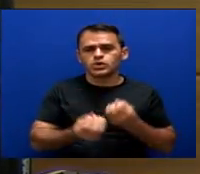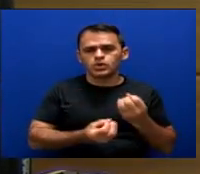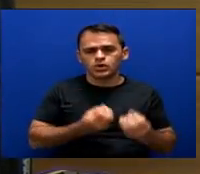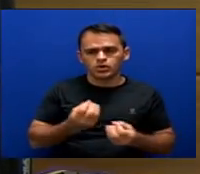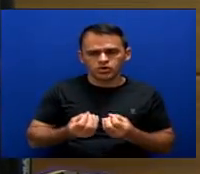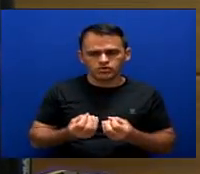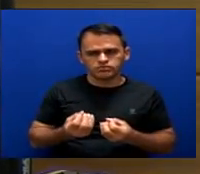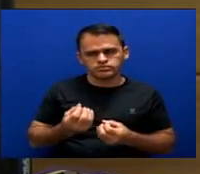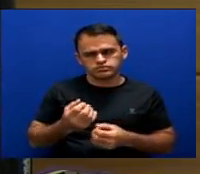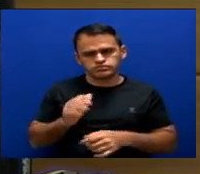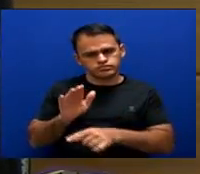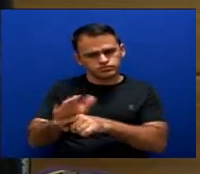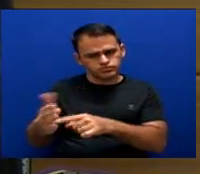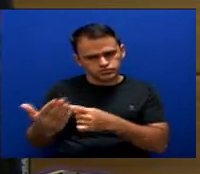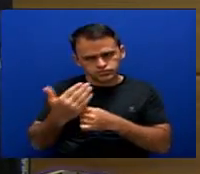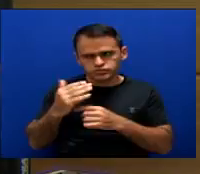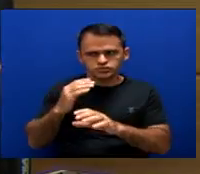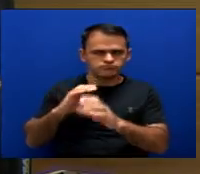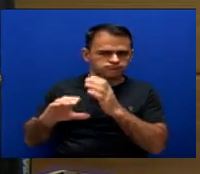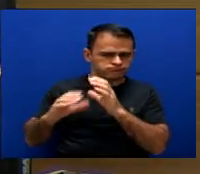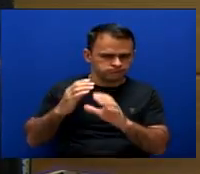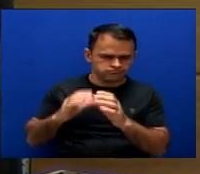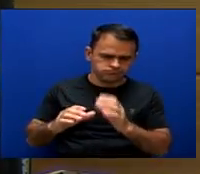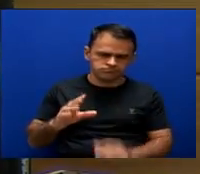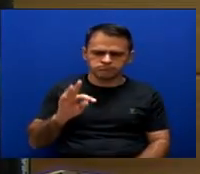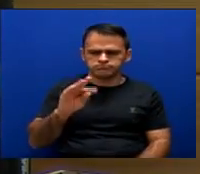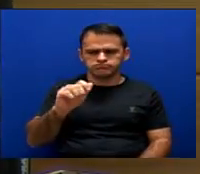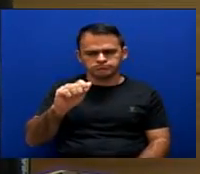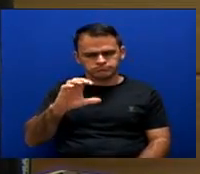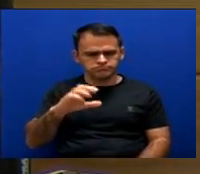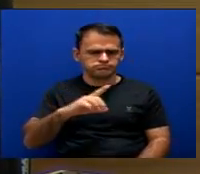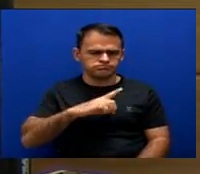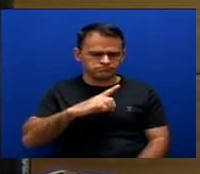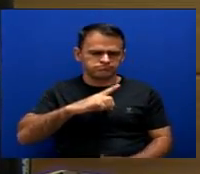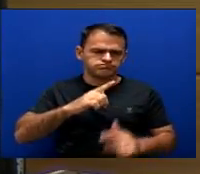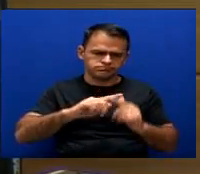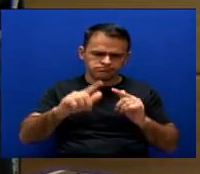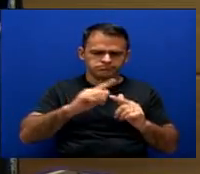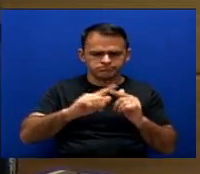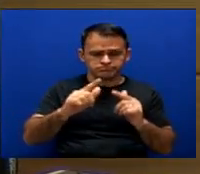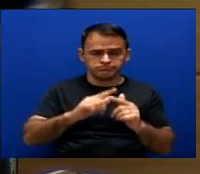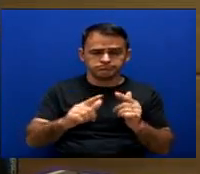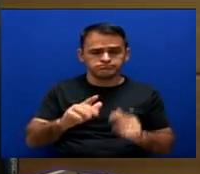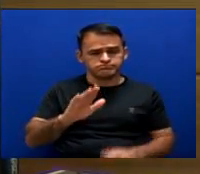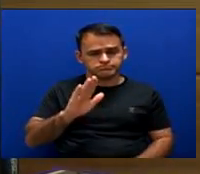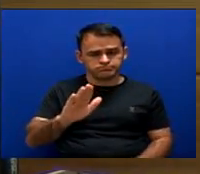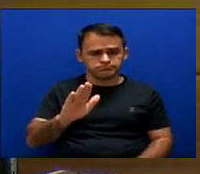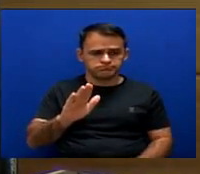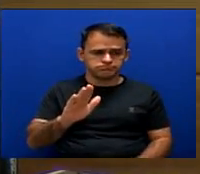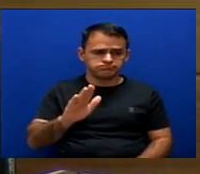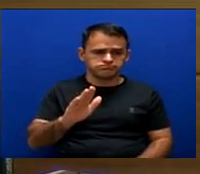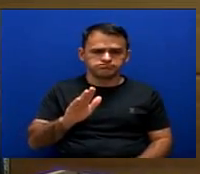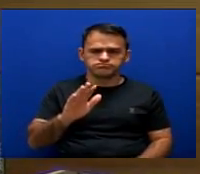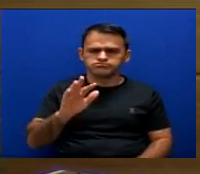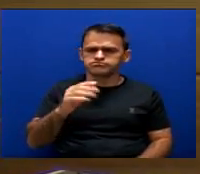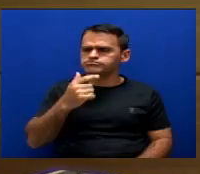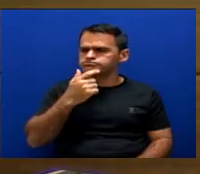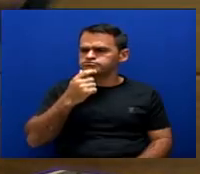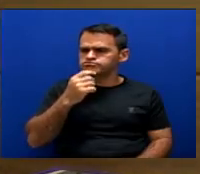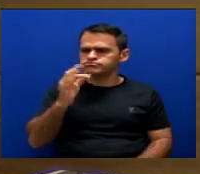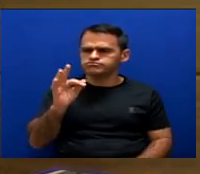é eu acho que o tac tem muitos problemas houveram muitos problemas mas ele consultou acho que o francisco